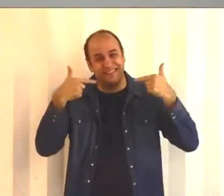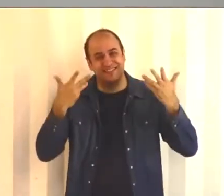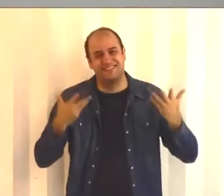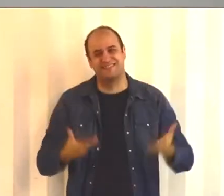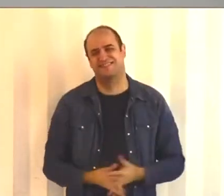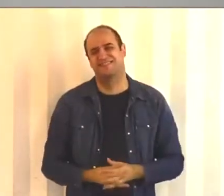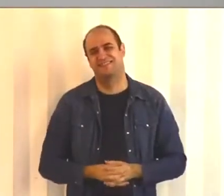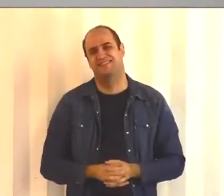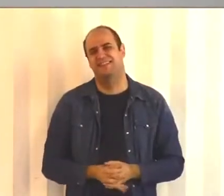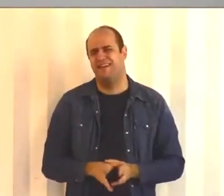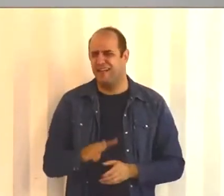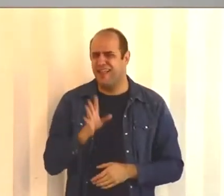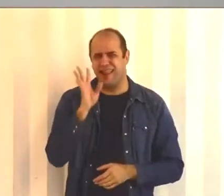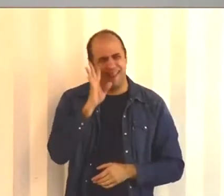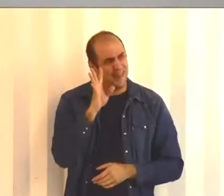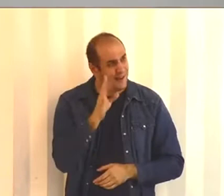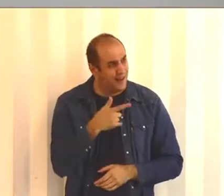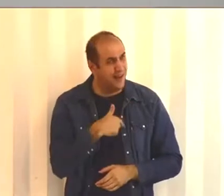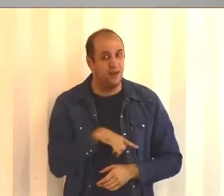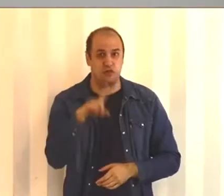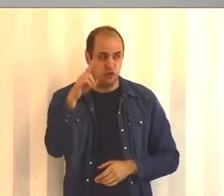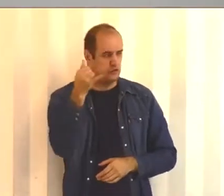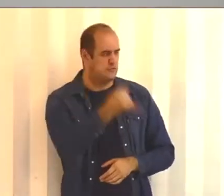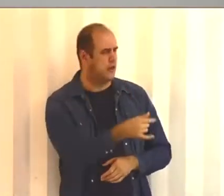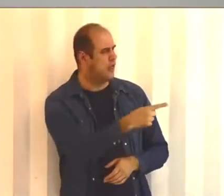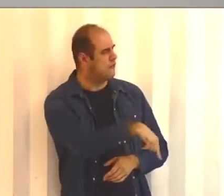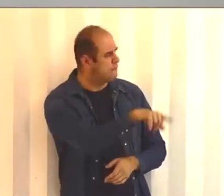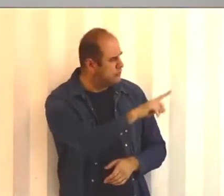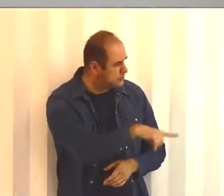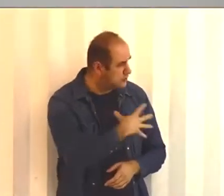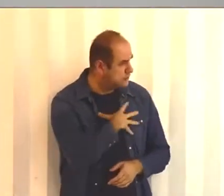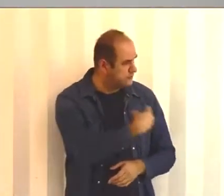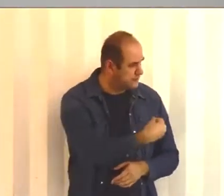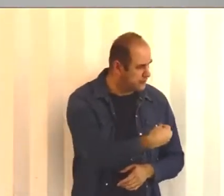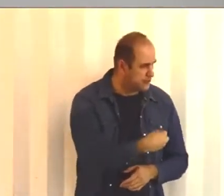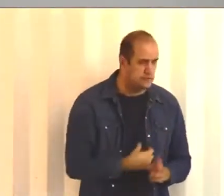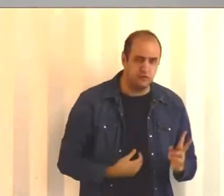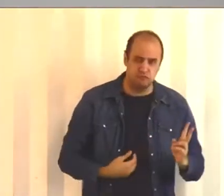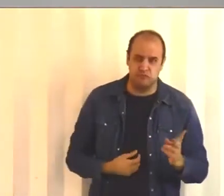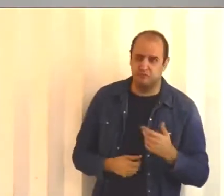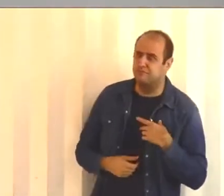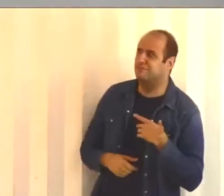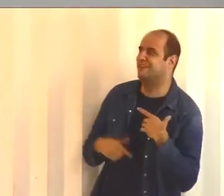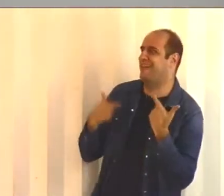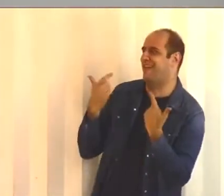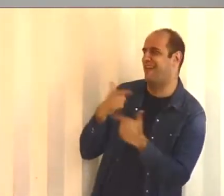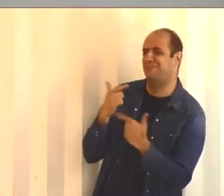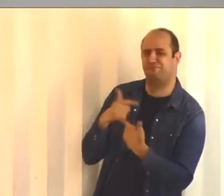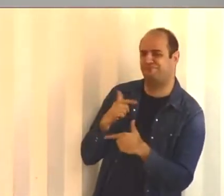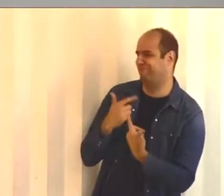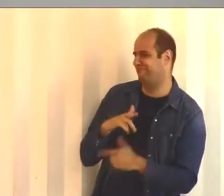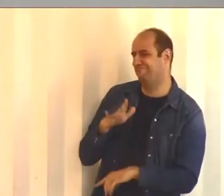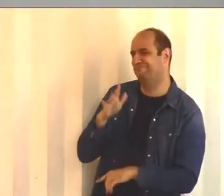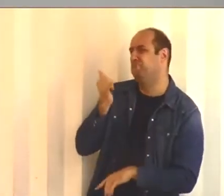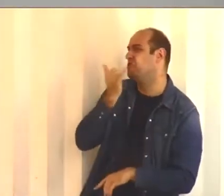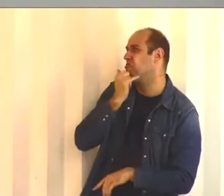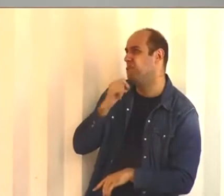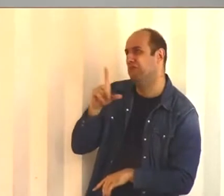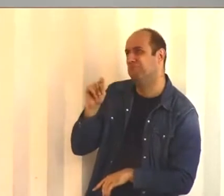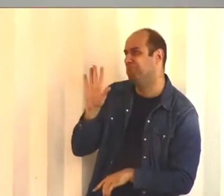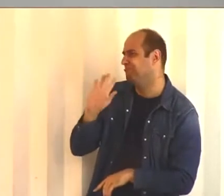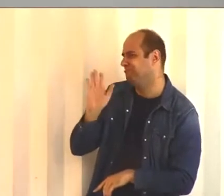interessante? Quando Deus disse: vocês terão um filho, eles pensaram consigo: não teremos não.